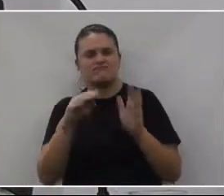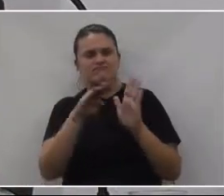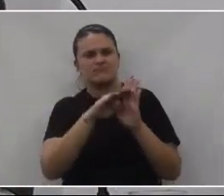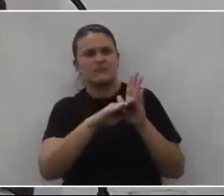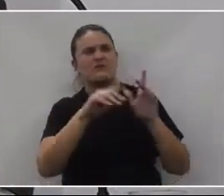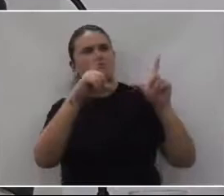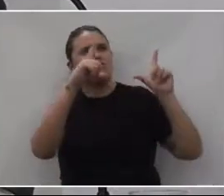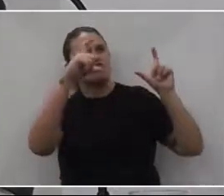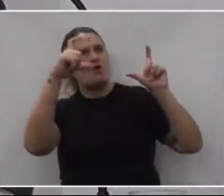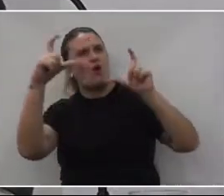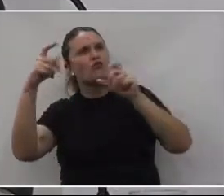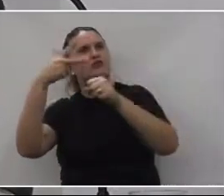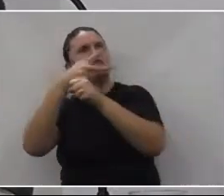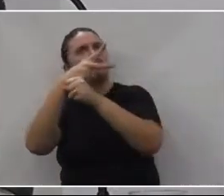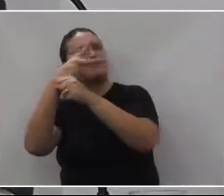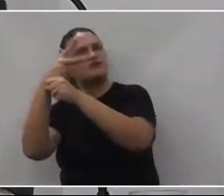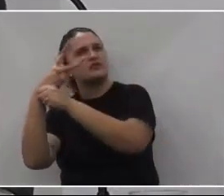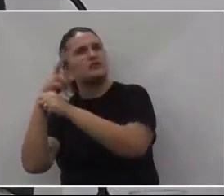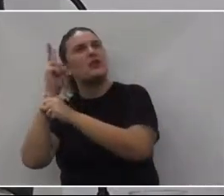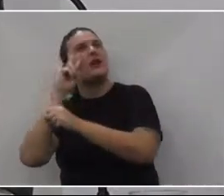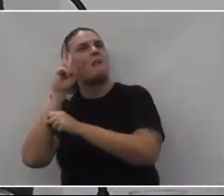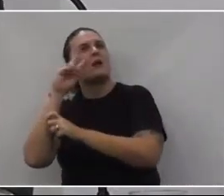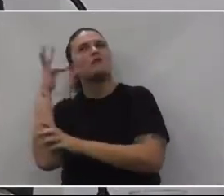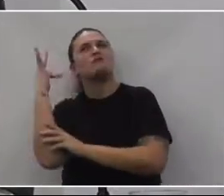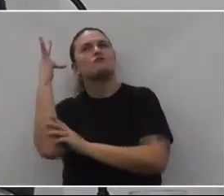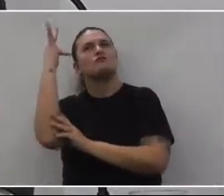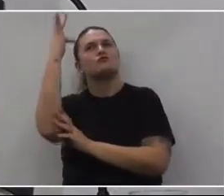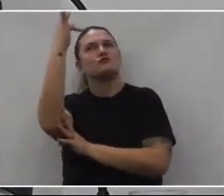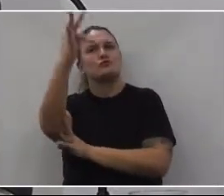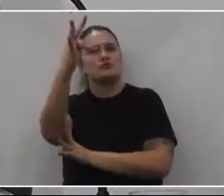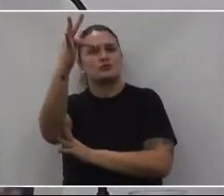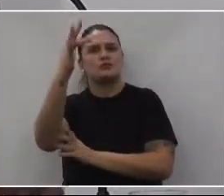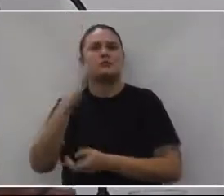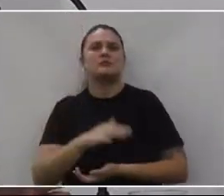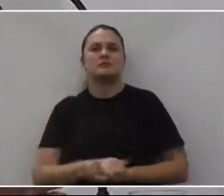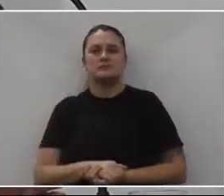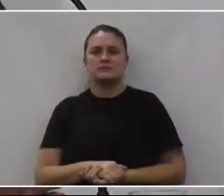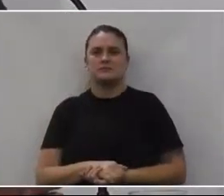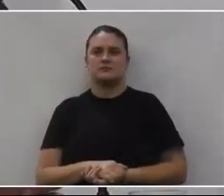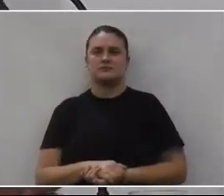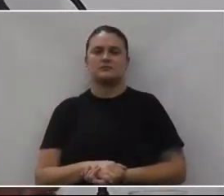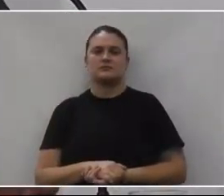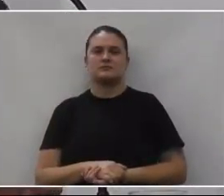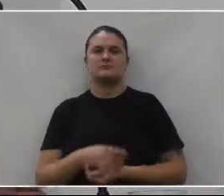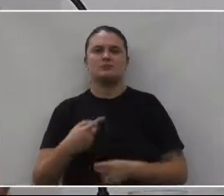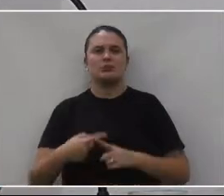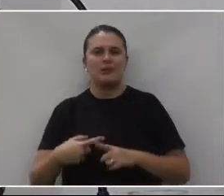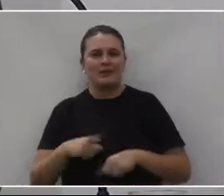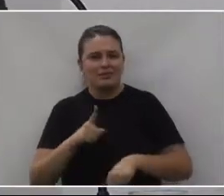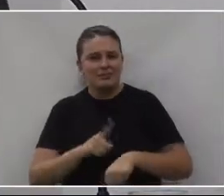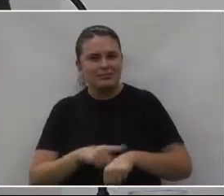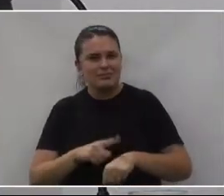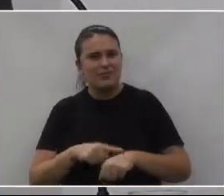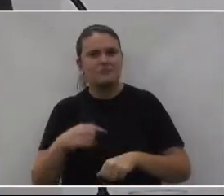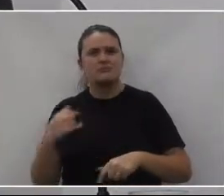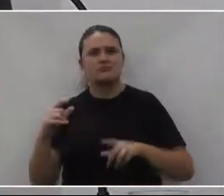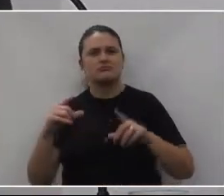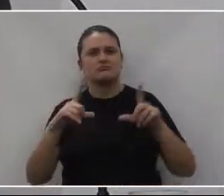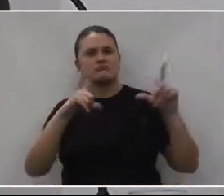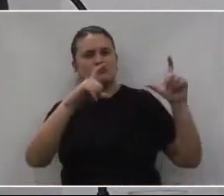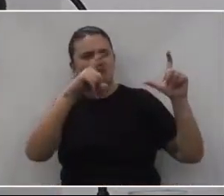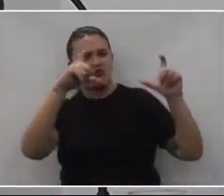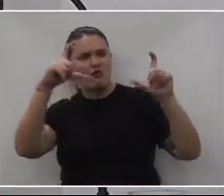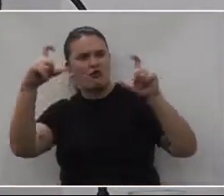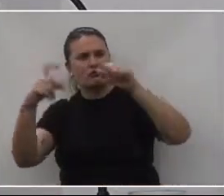com fotos, com vídeos, para que esse momento necessário e uma obra